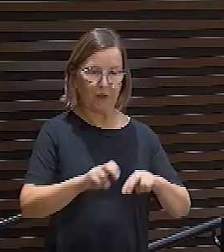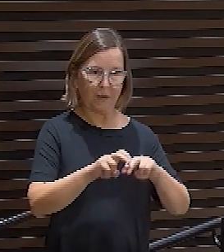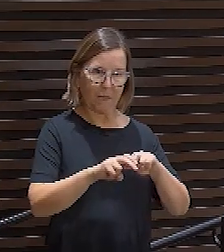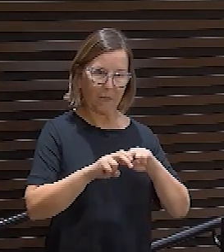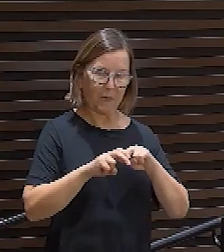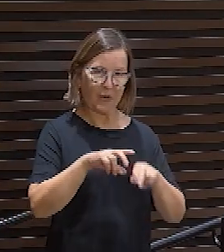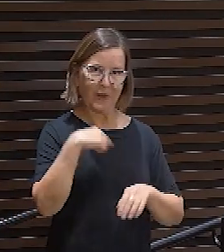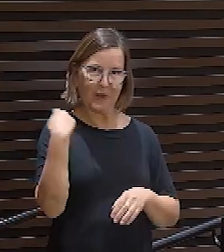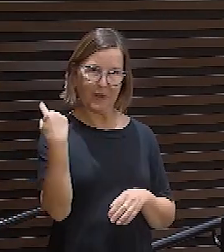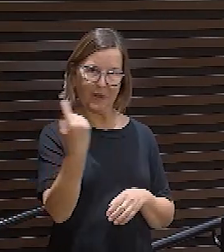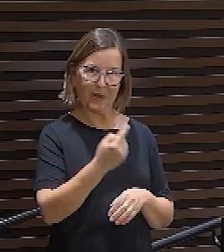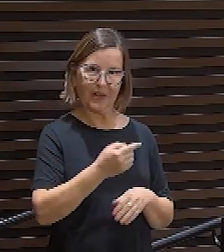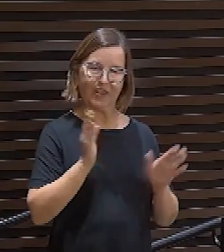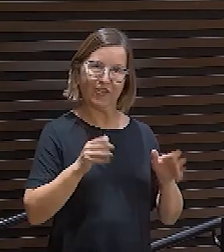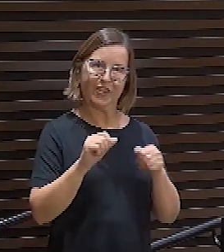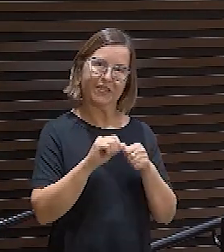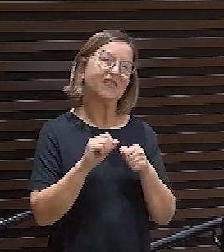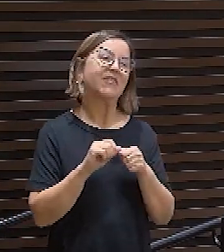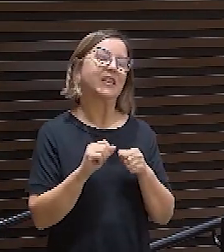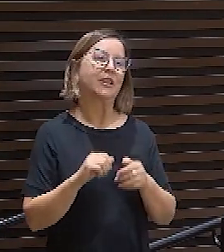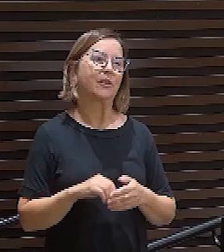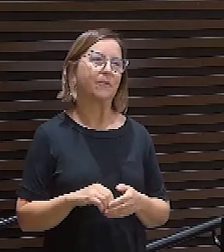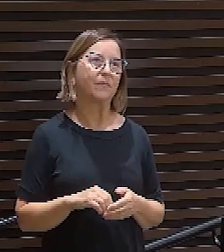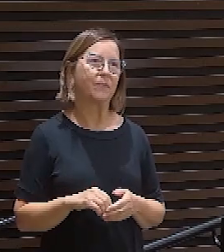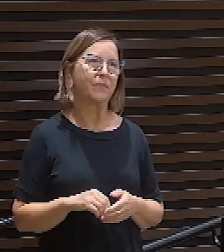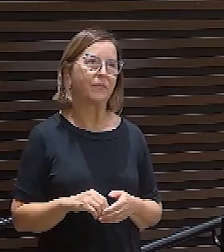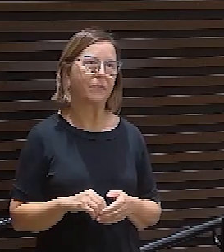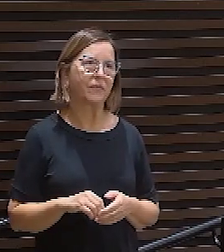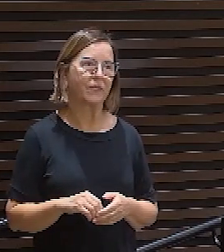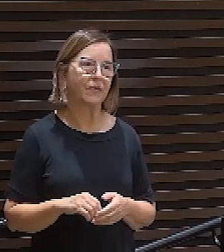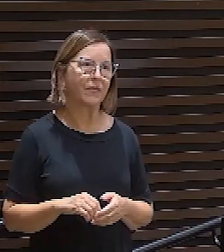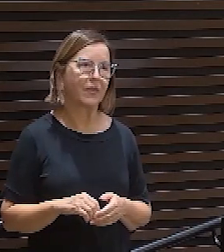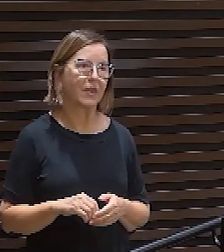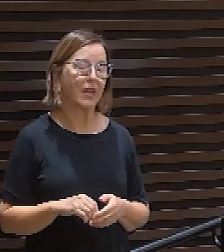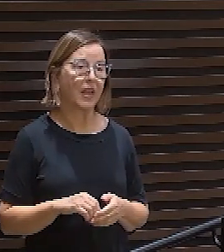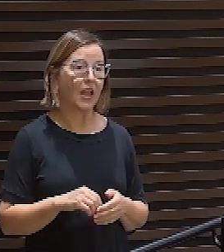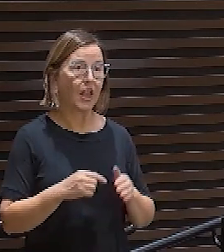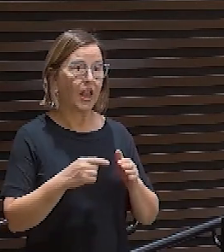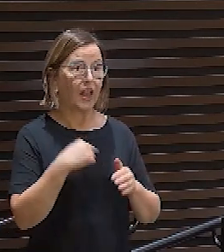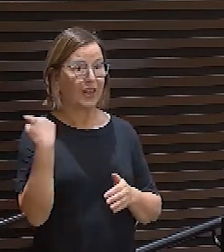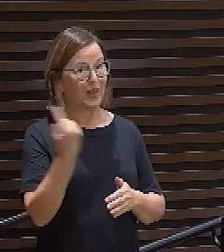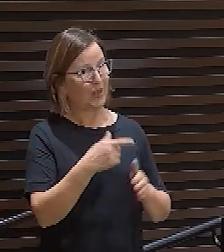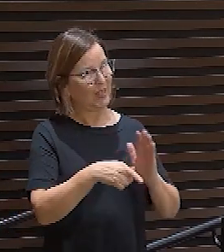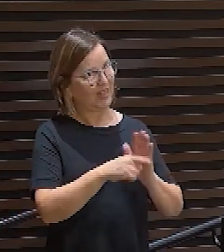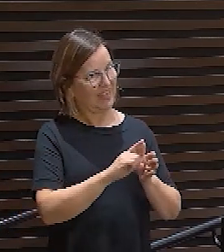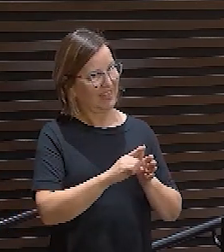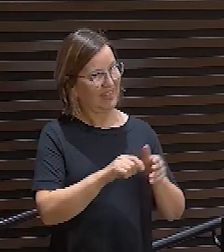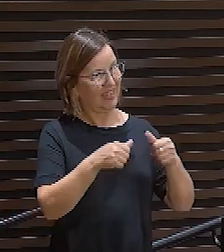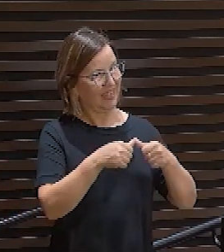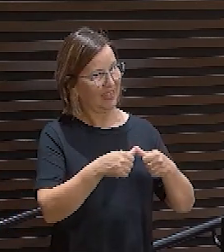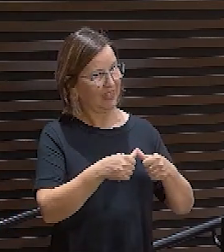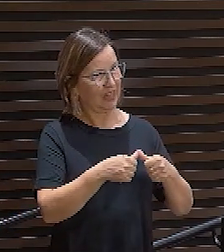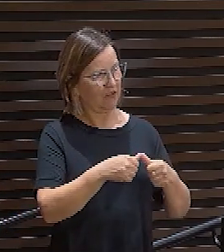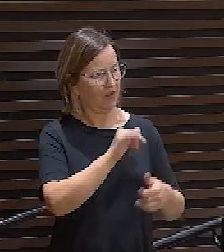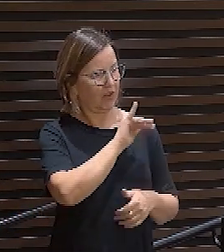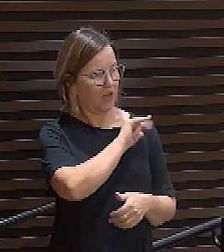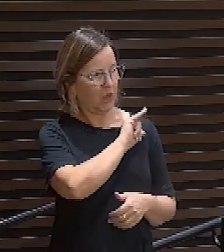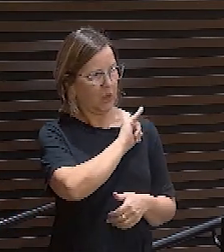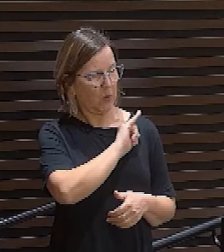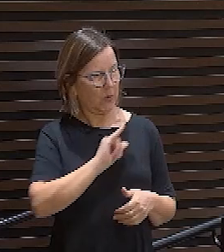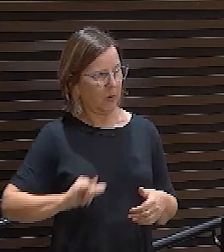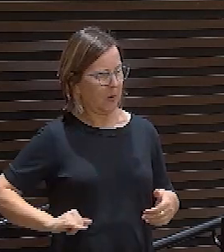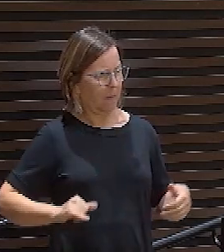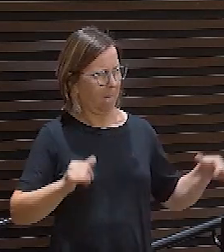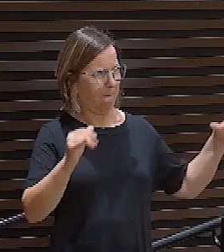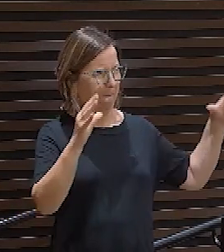que isso que ele fez de nos tirar do império das trevas é algo que não entra na nossa cabeça. Porque